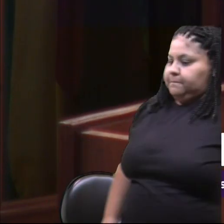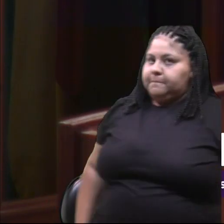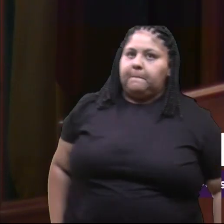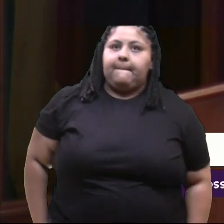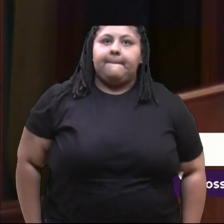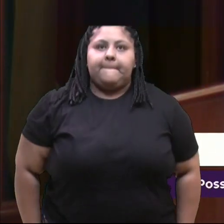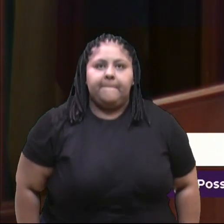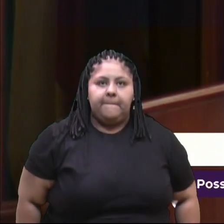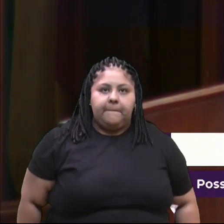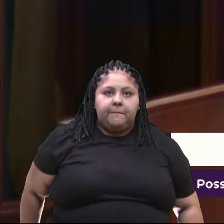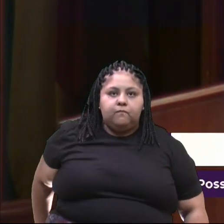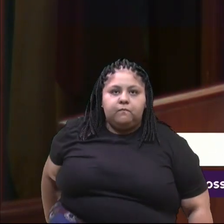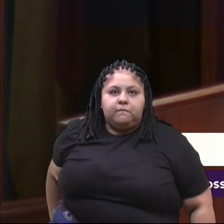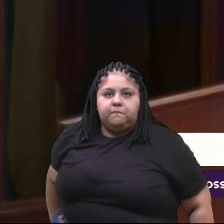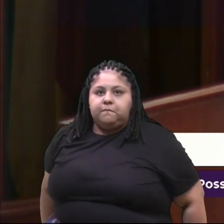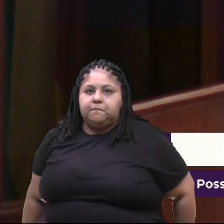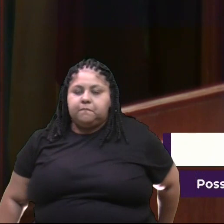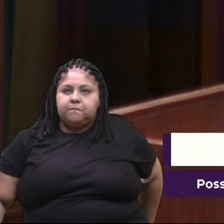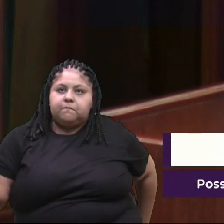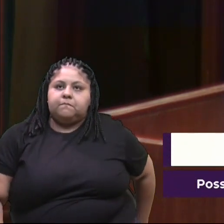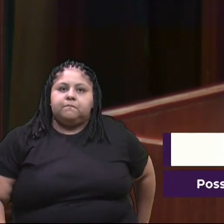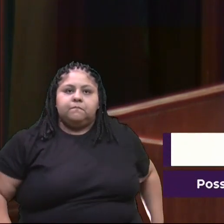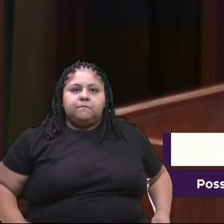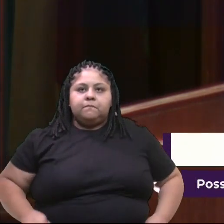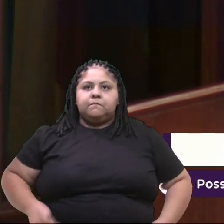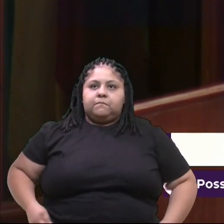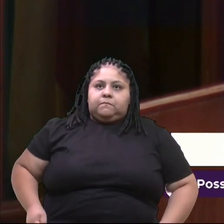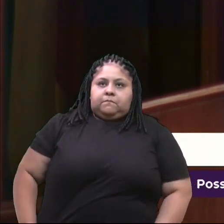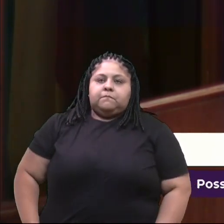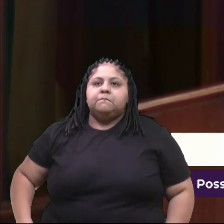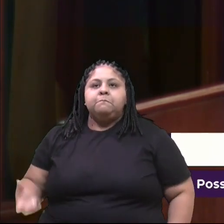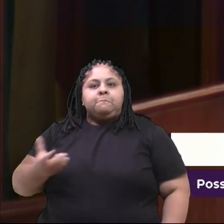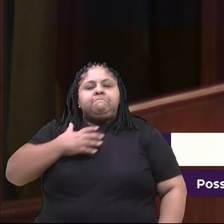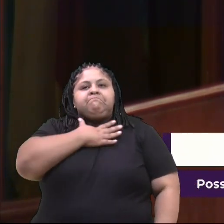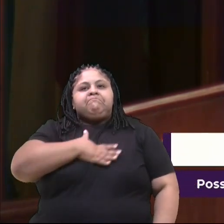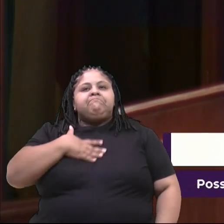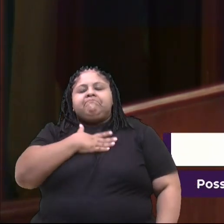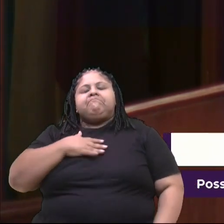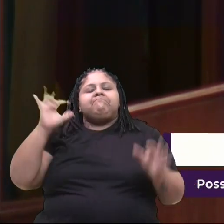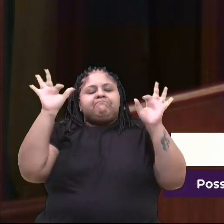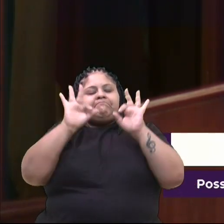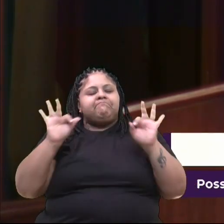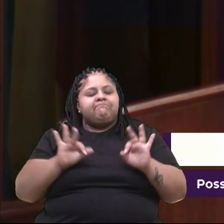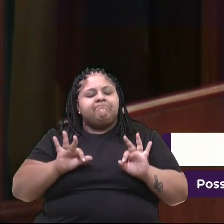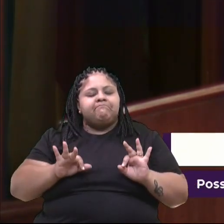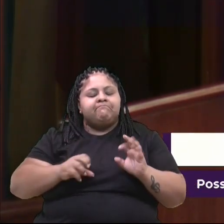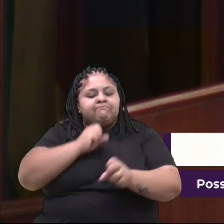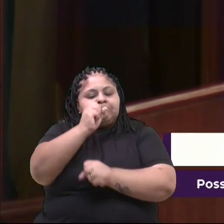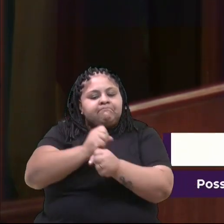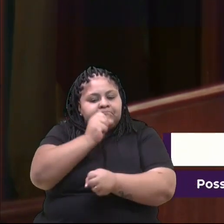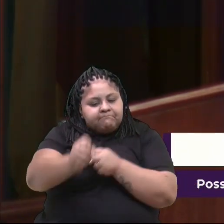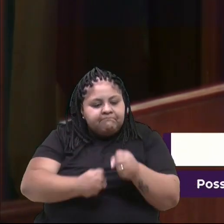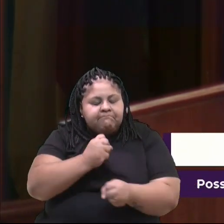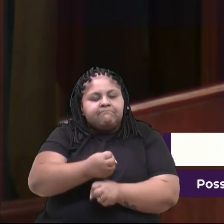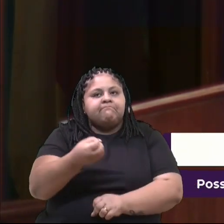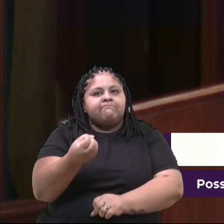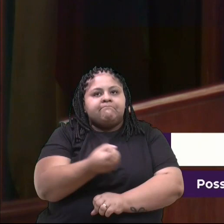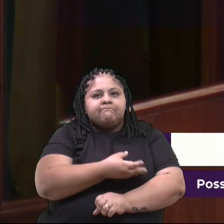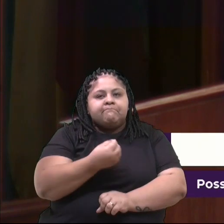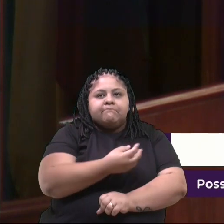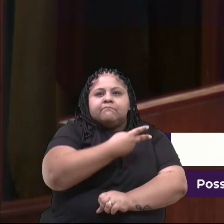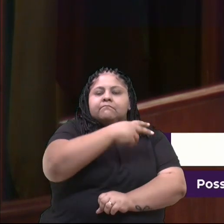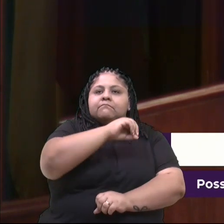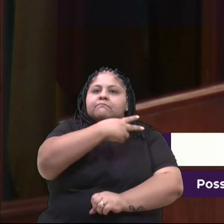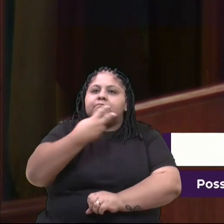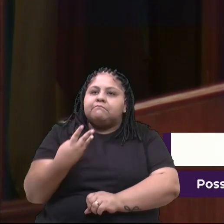qualquer outra questão, desejando um feliz ano novo para todos. Um feliz 2024